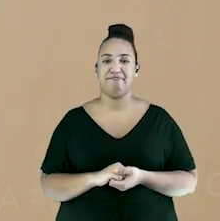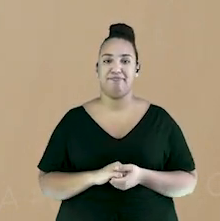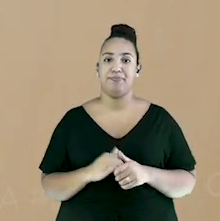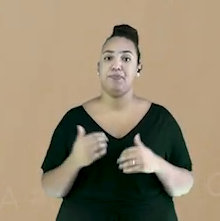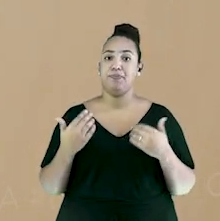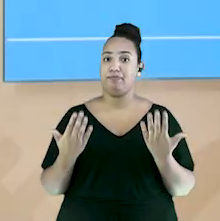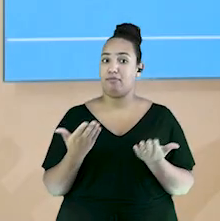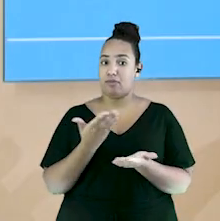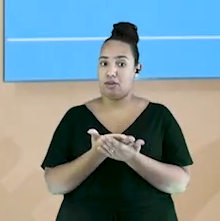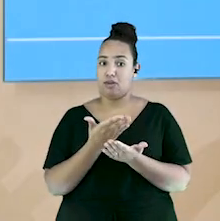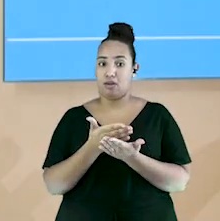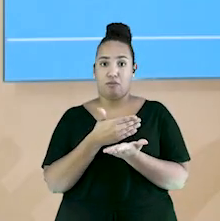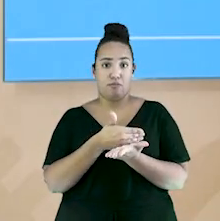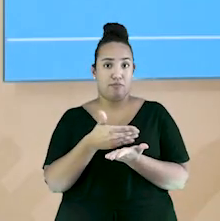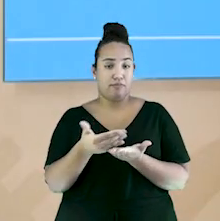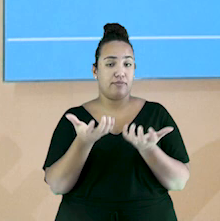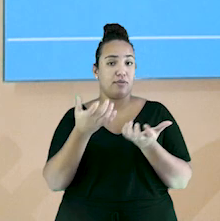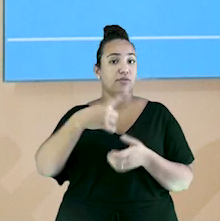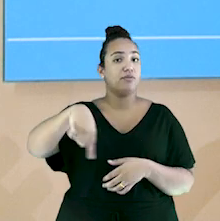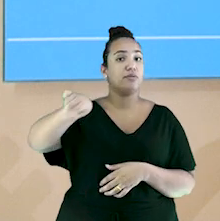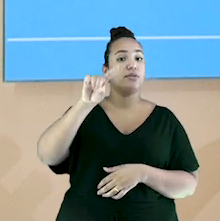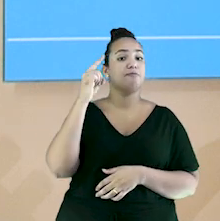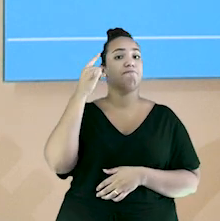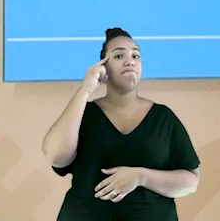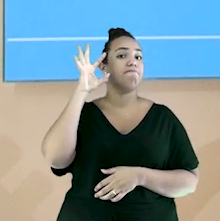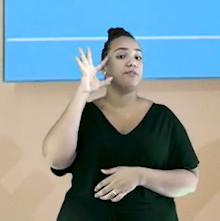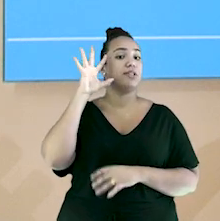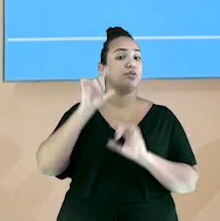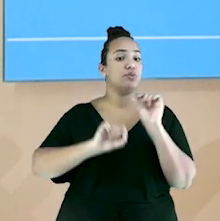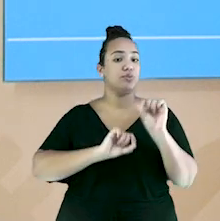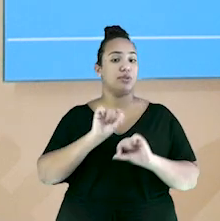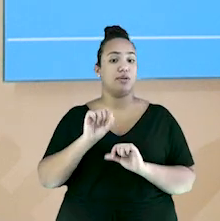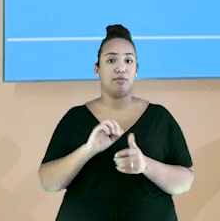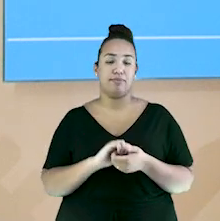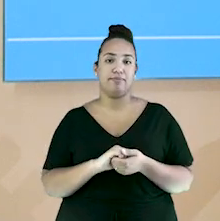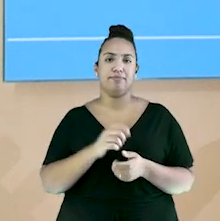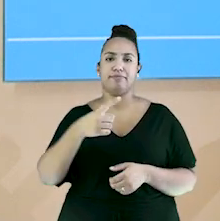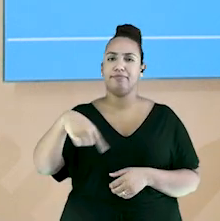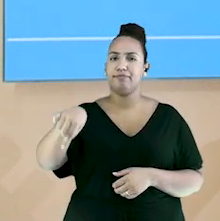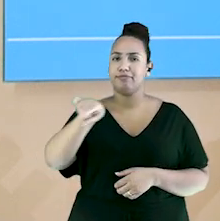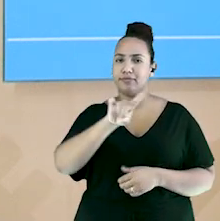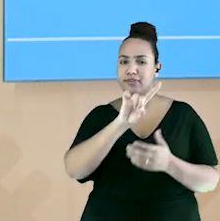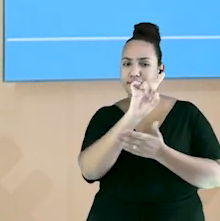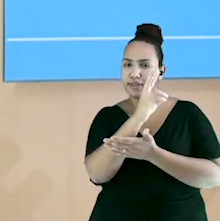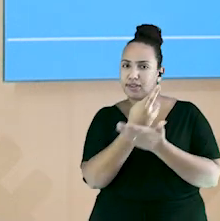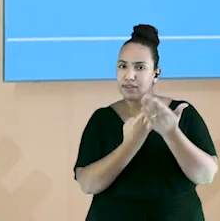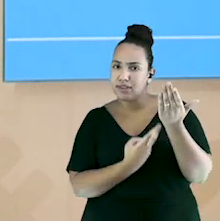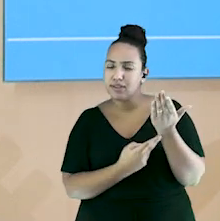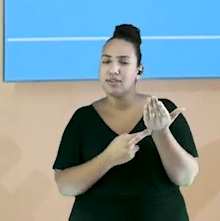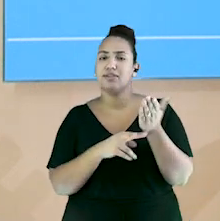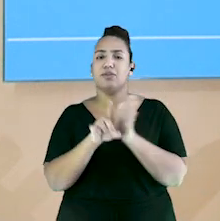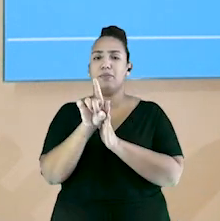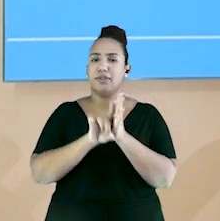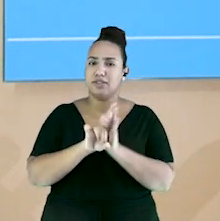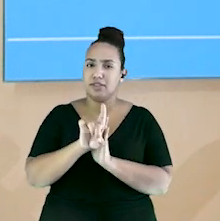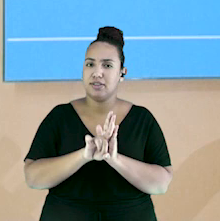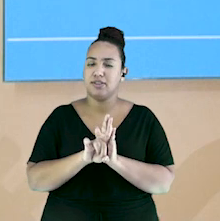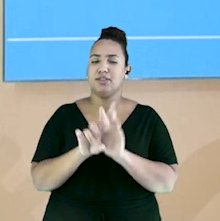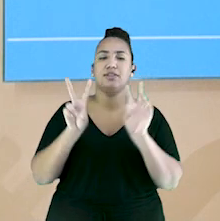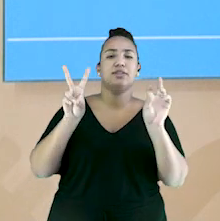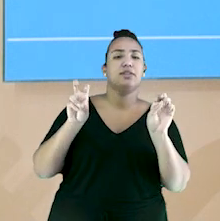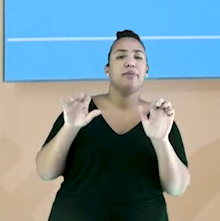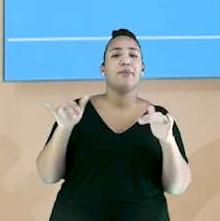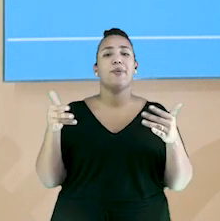vamos à aula? Para começarmos a aula de hoje, quero que vocês pensem um pouquinho. Vocês escreveram alguma redação ou trabalho de